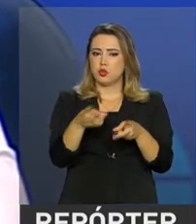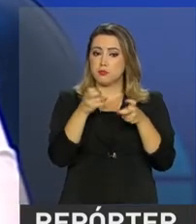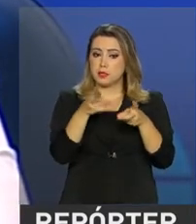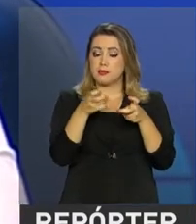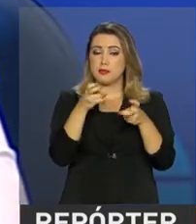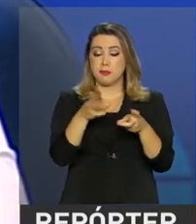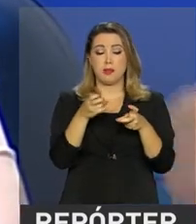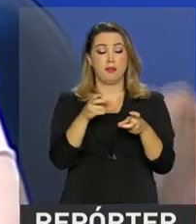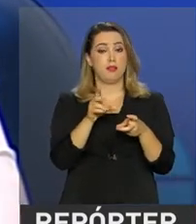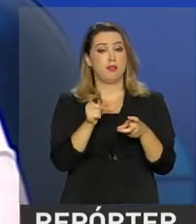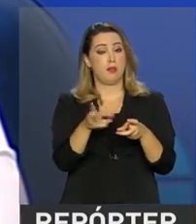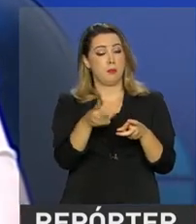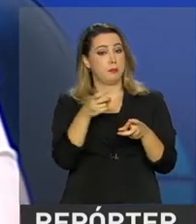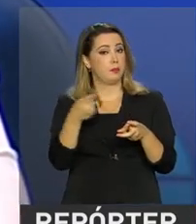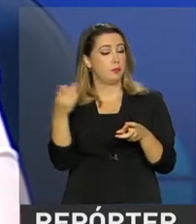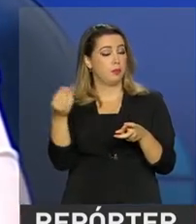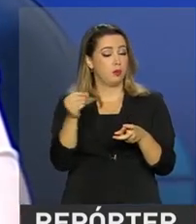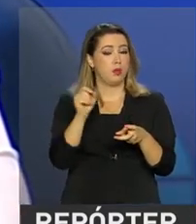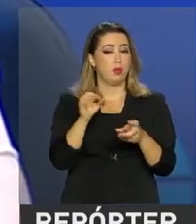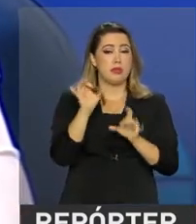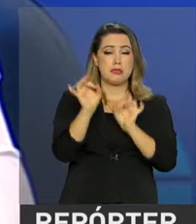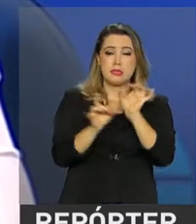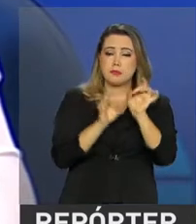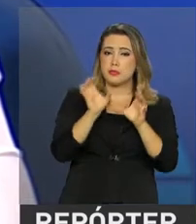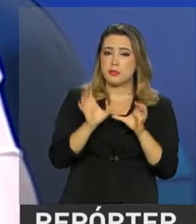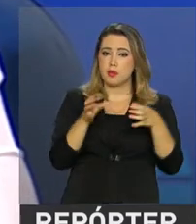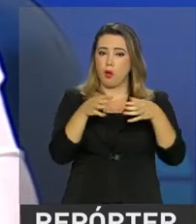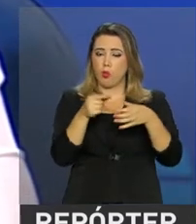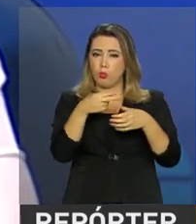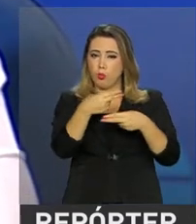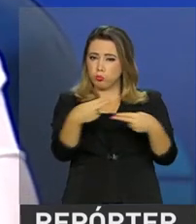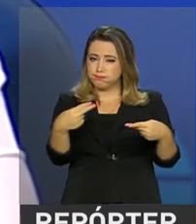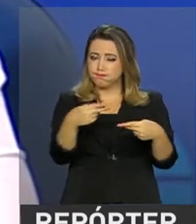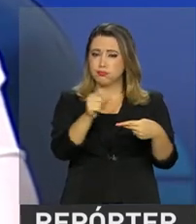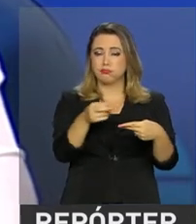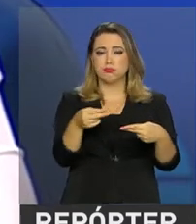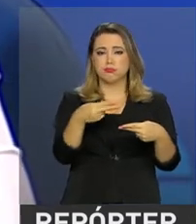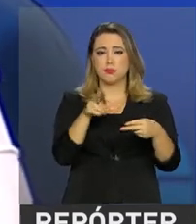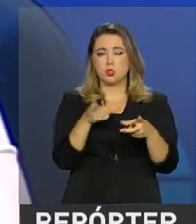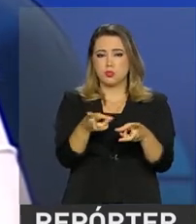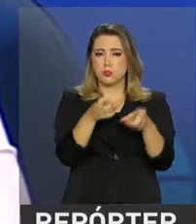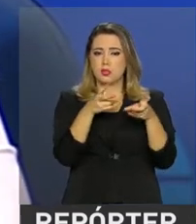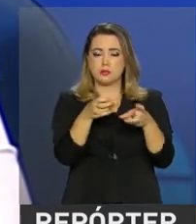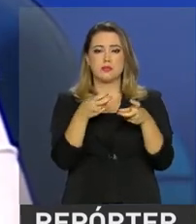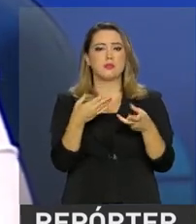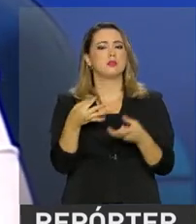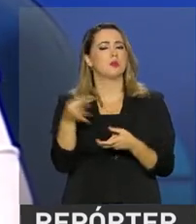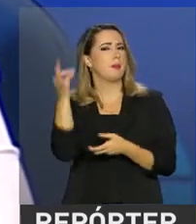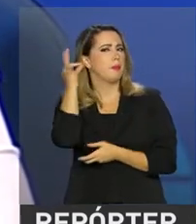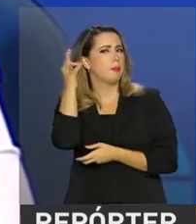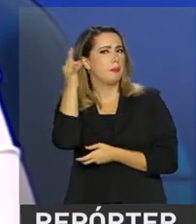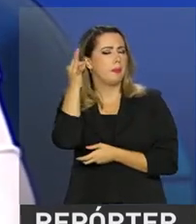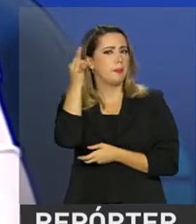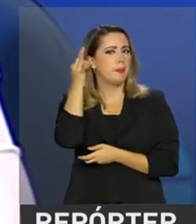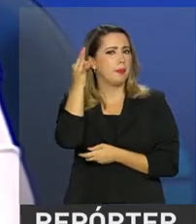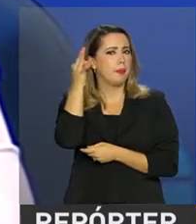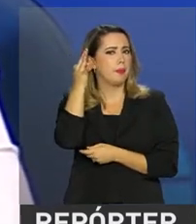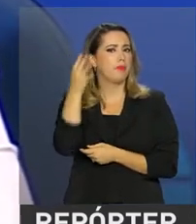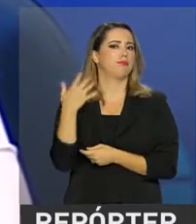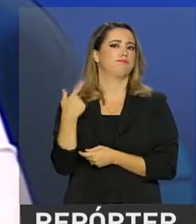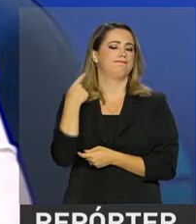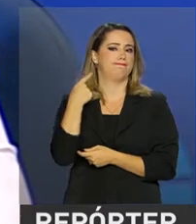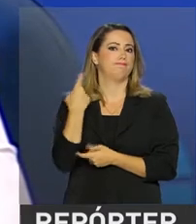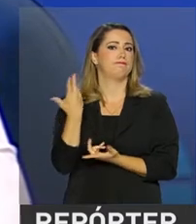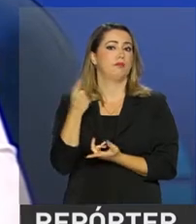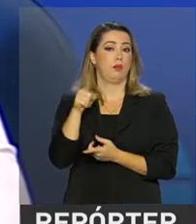via detectores específicos para esse fim, evidentemente que isso tudo ajudou a que a gente